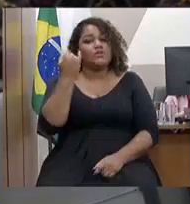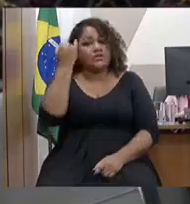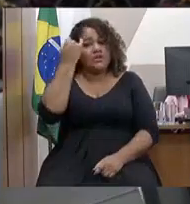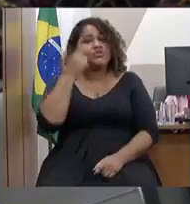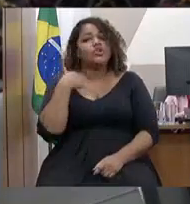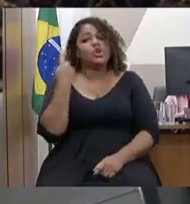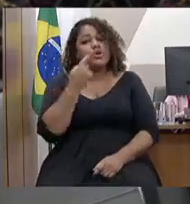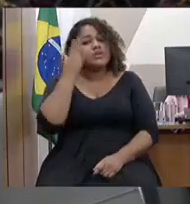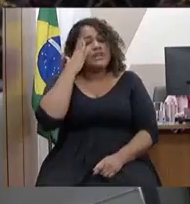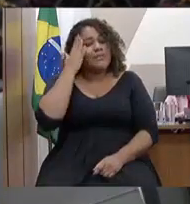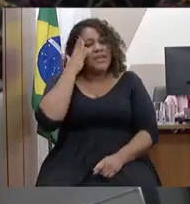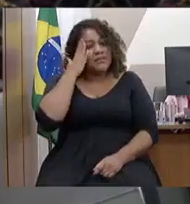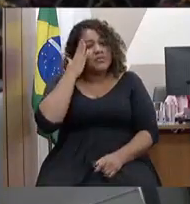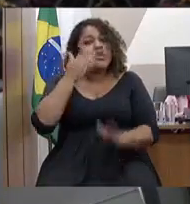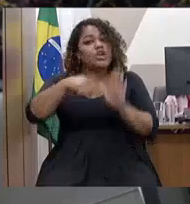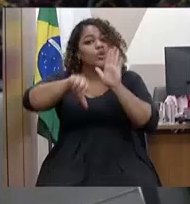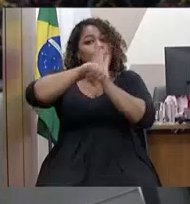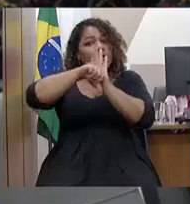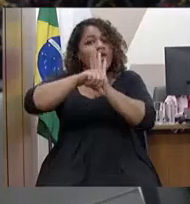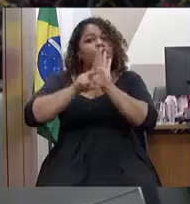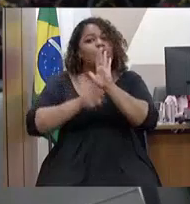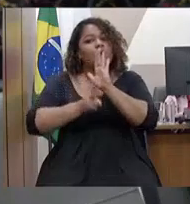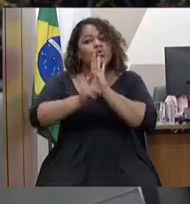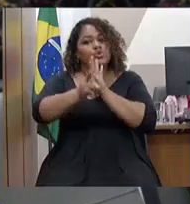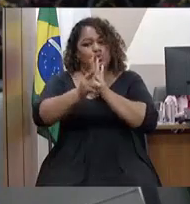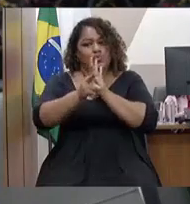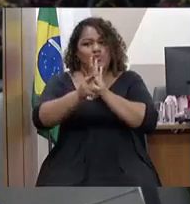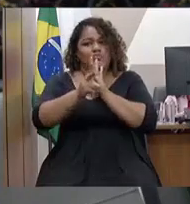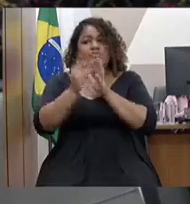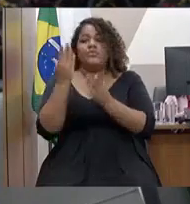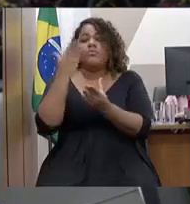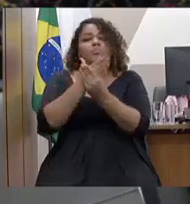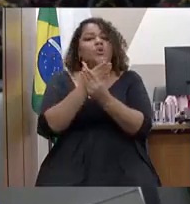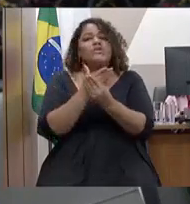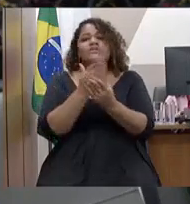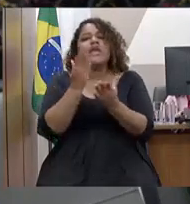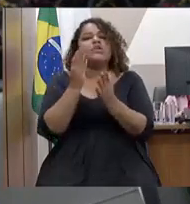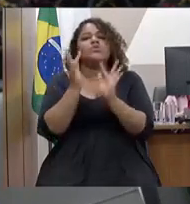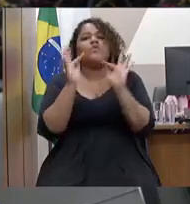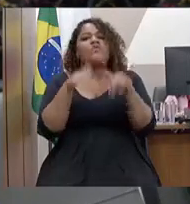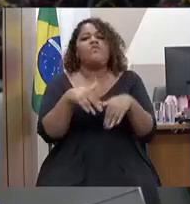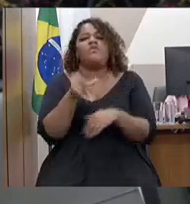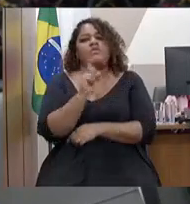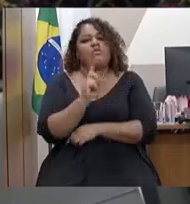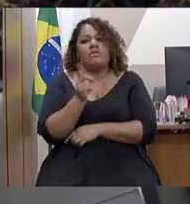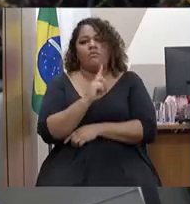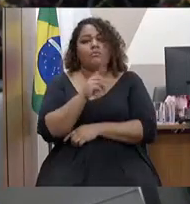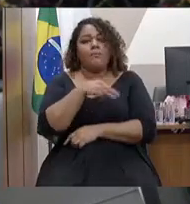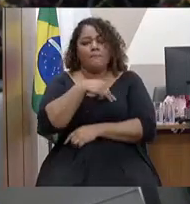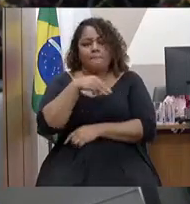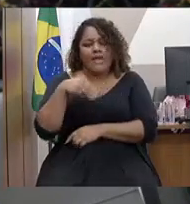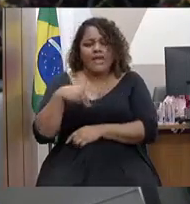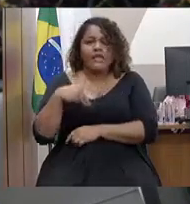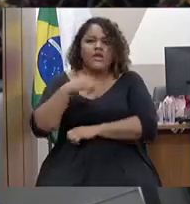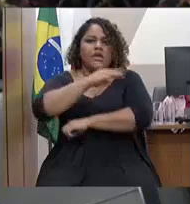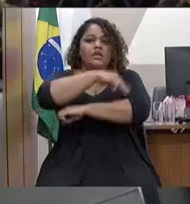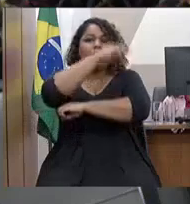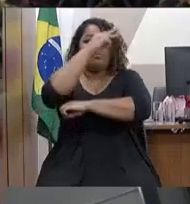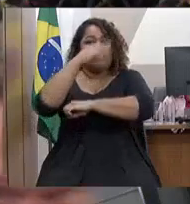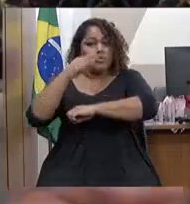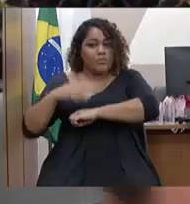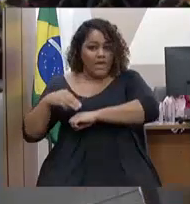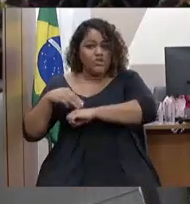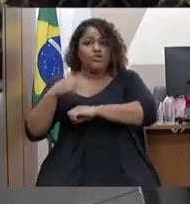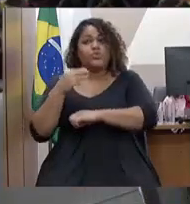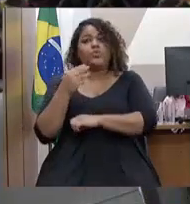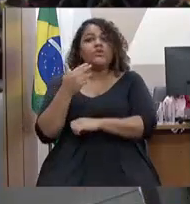continua o processo não acabou Brumadinho Mariana e todas as outras